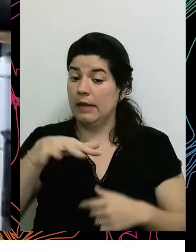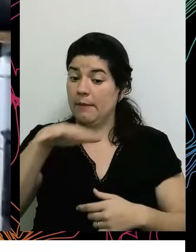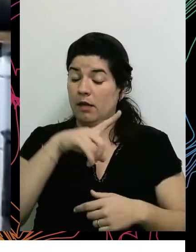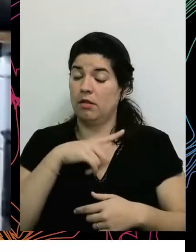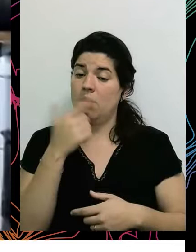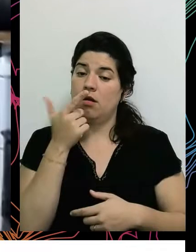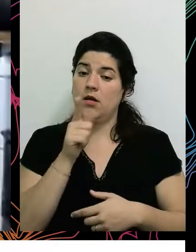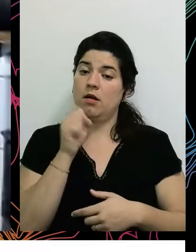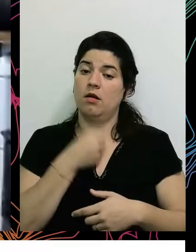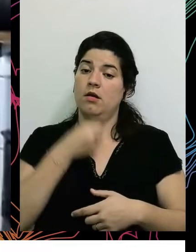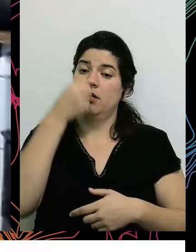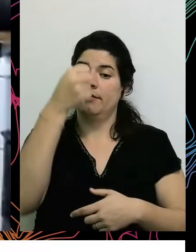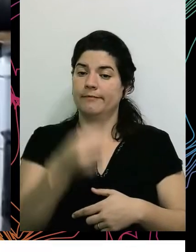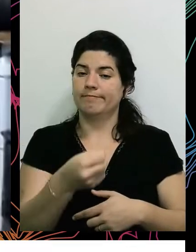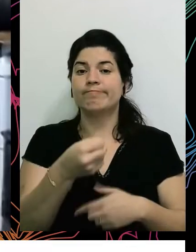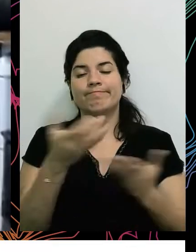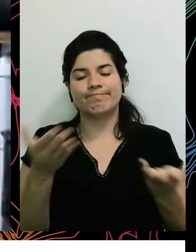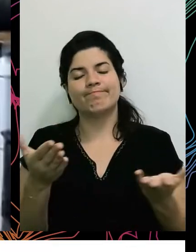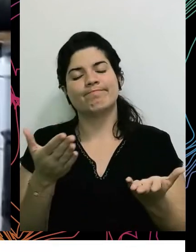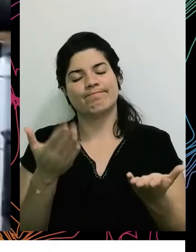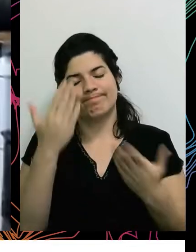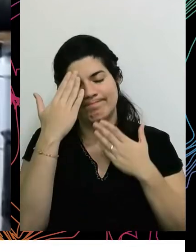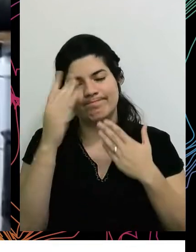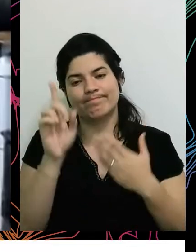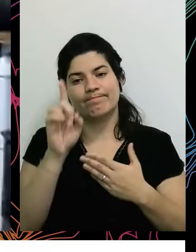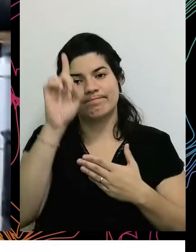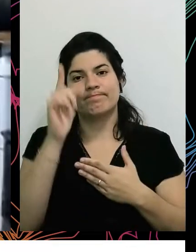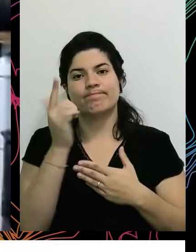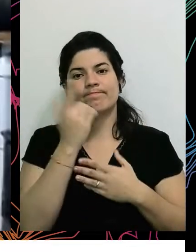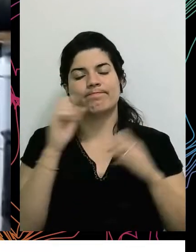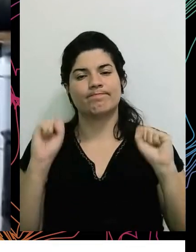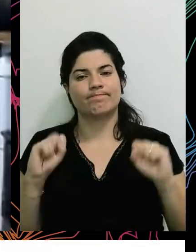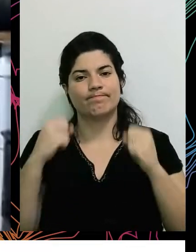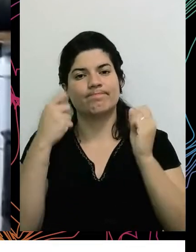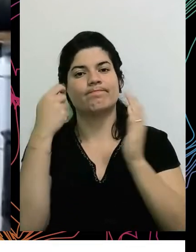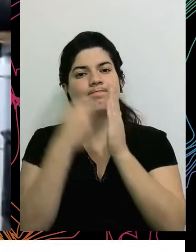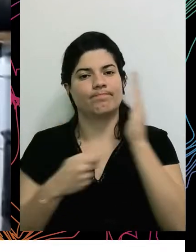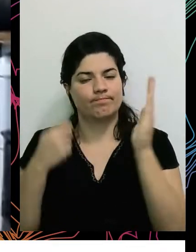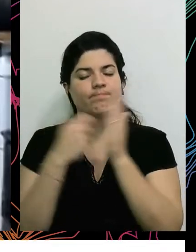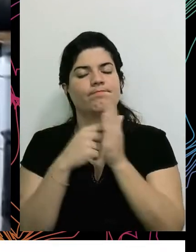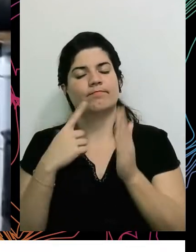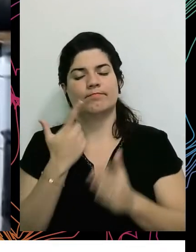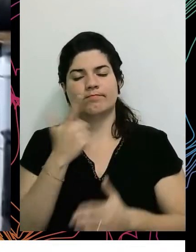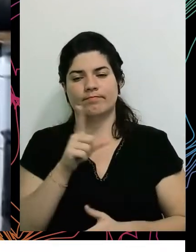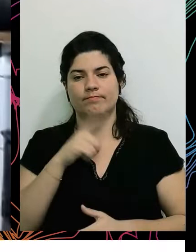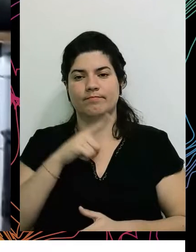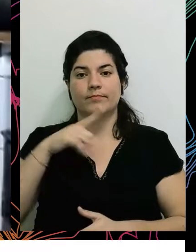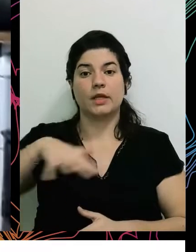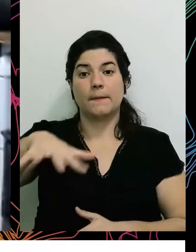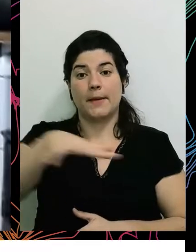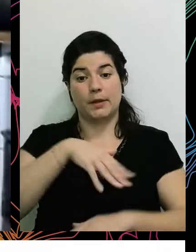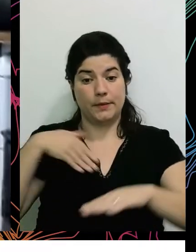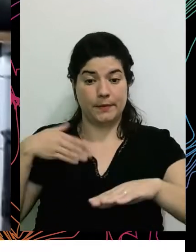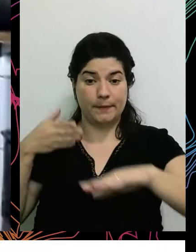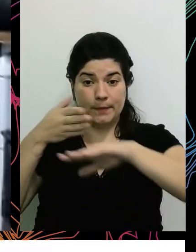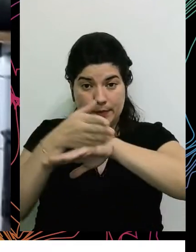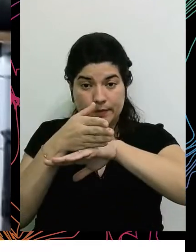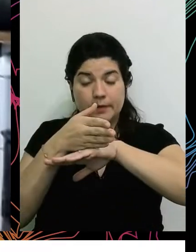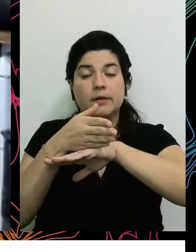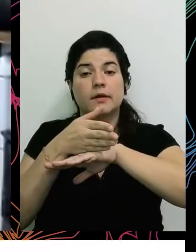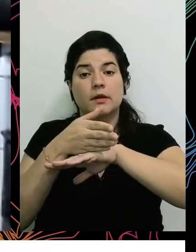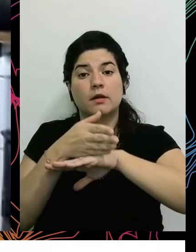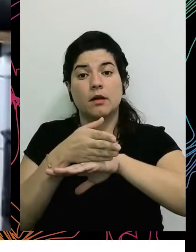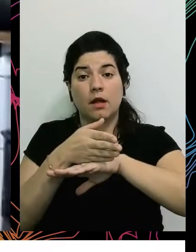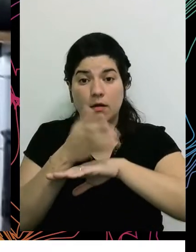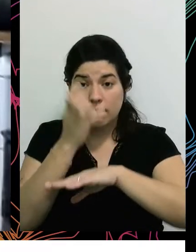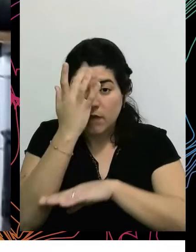que, graças a Deus, a nossa luta, né, hoje a gente consegue aí ter espaço, não só de ingresso, né, porque entrar é fácil,